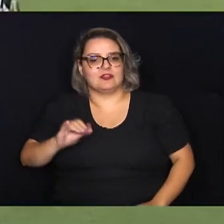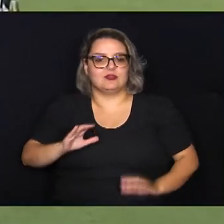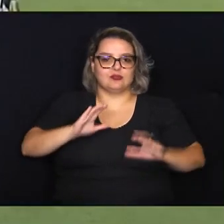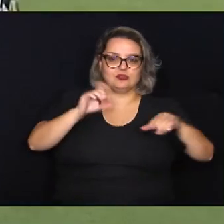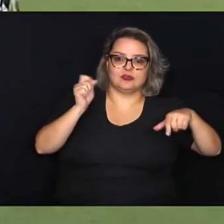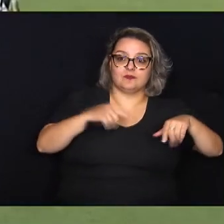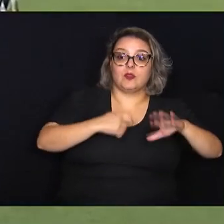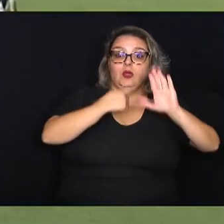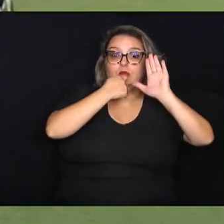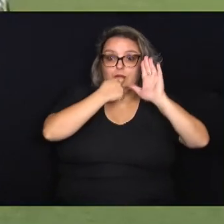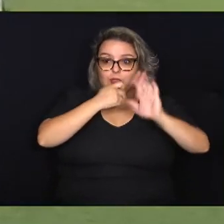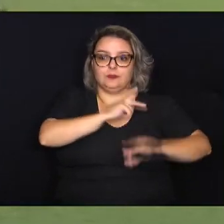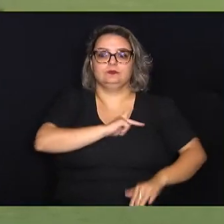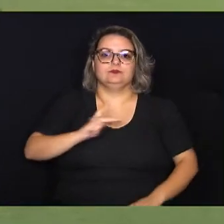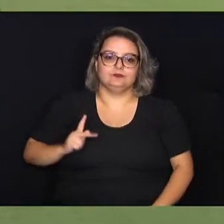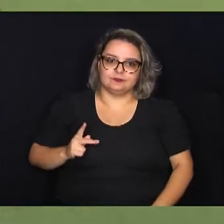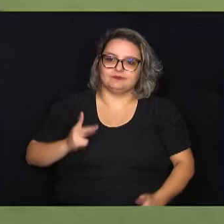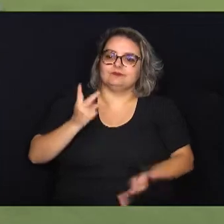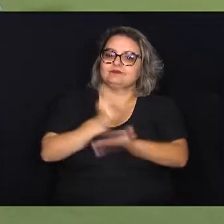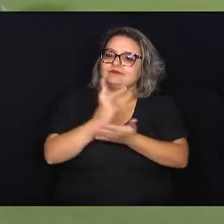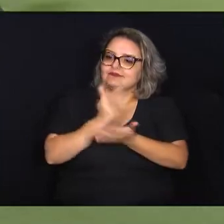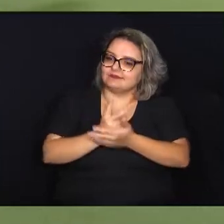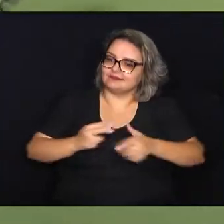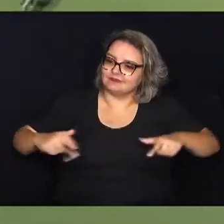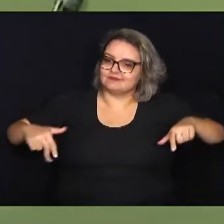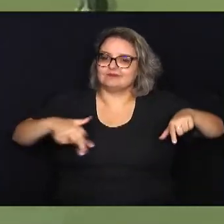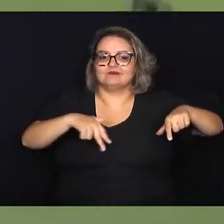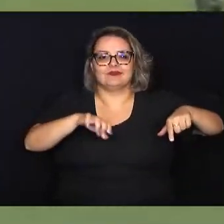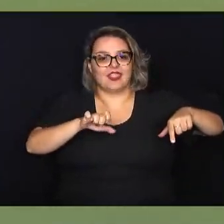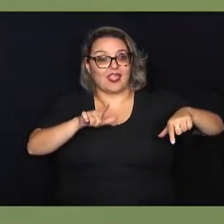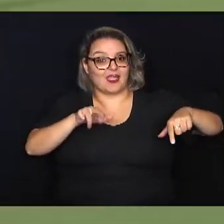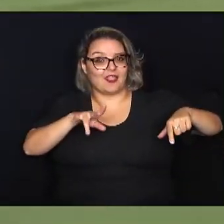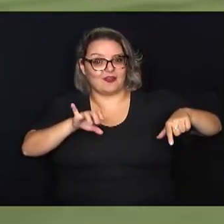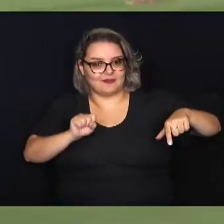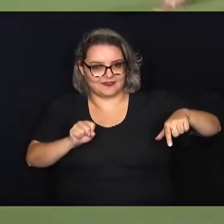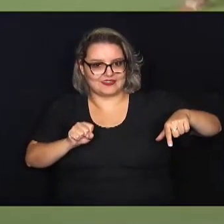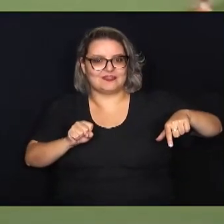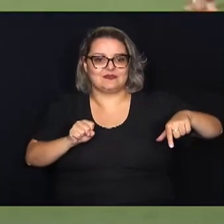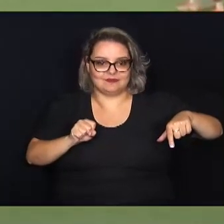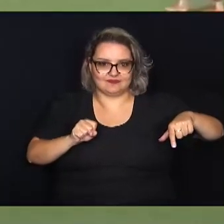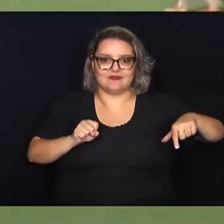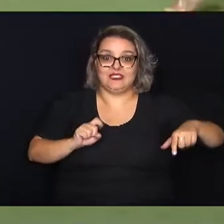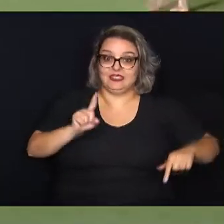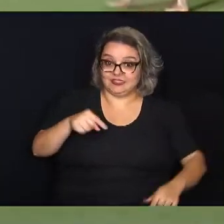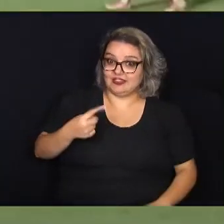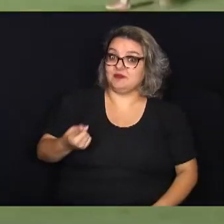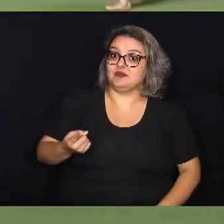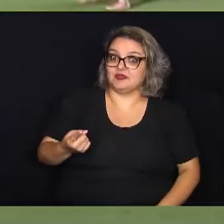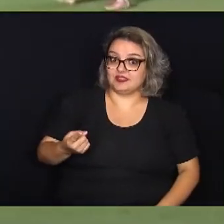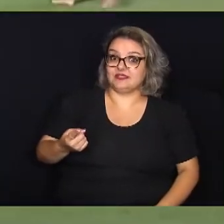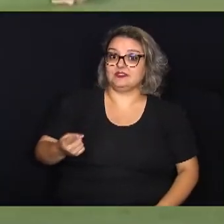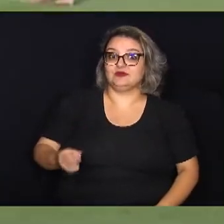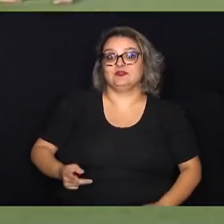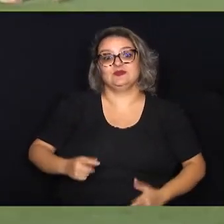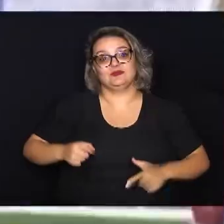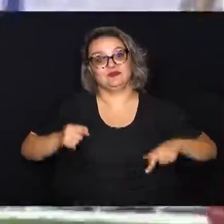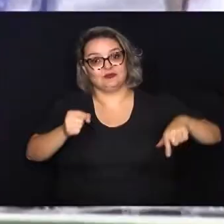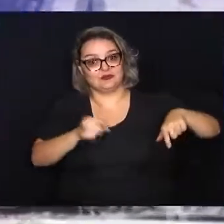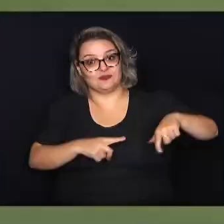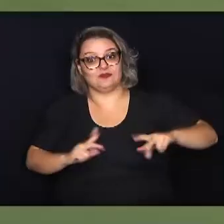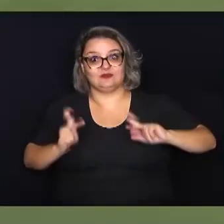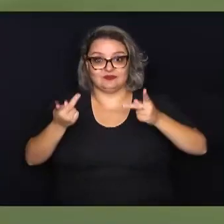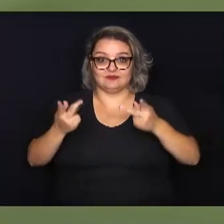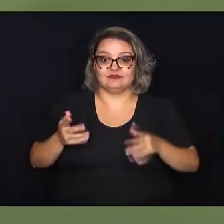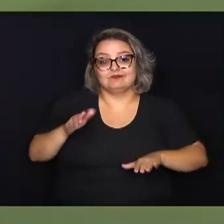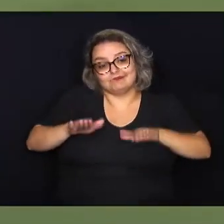pra Ponte, sempre ele na bola. Elvis dá sinais que mais tarde faria o gol da vitória, provavelmente de